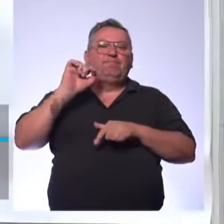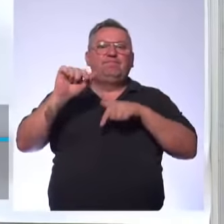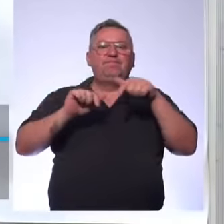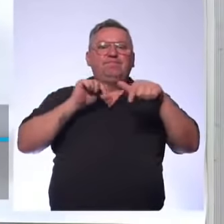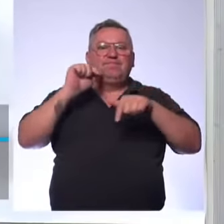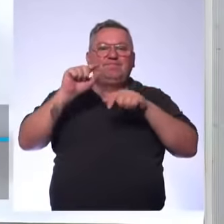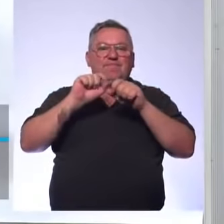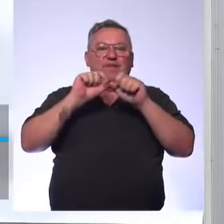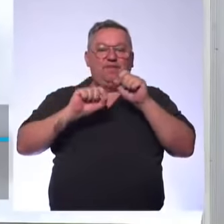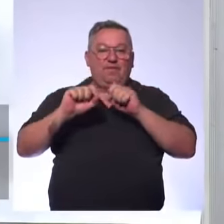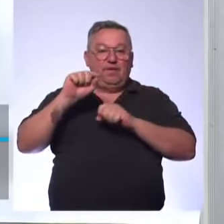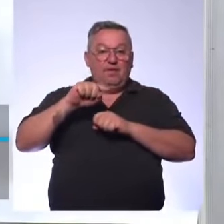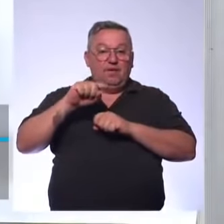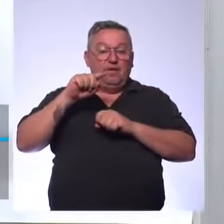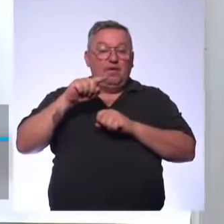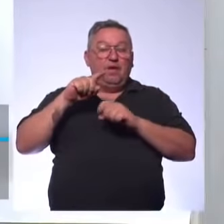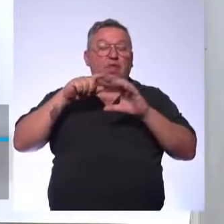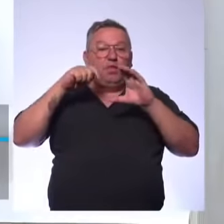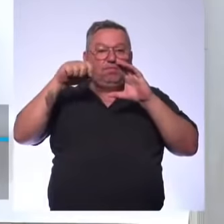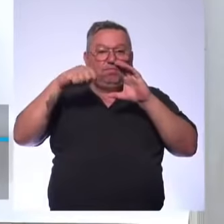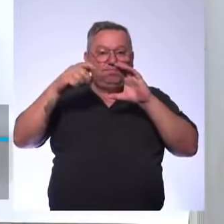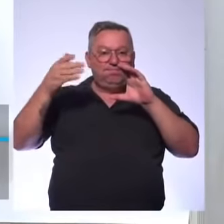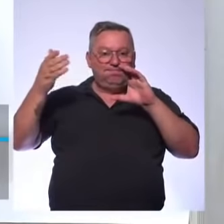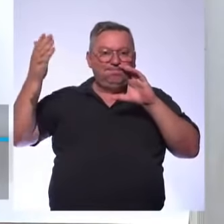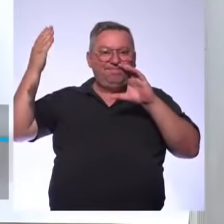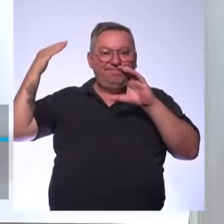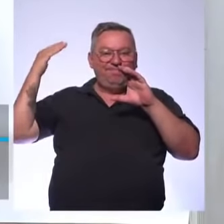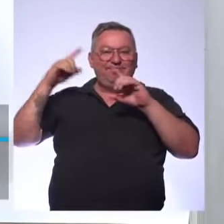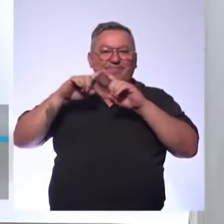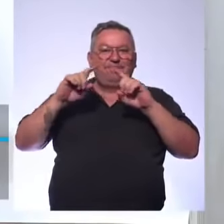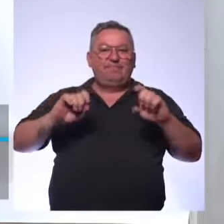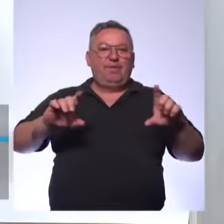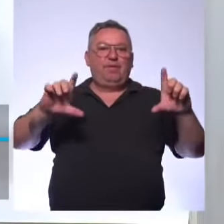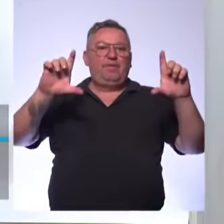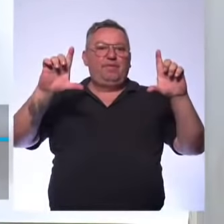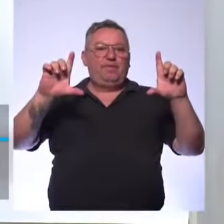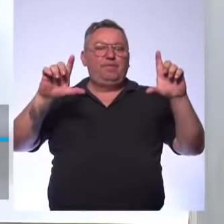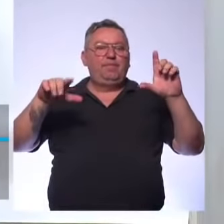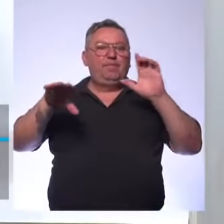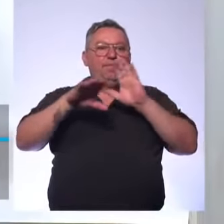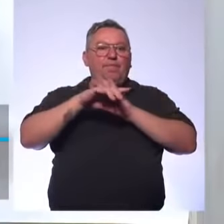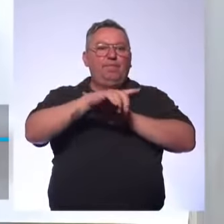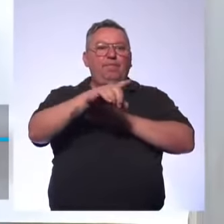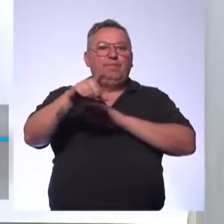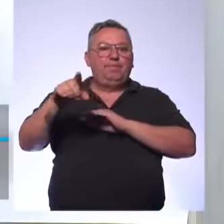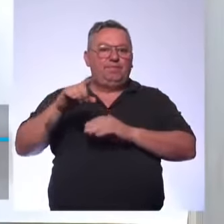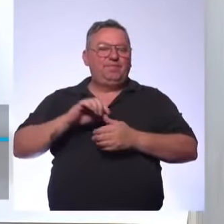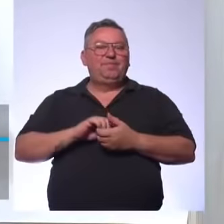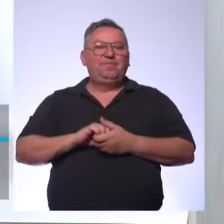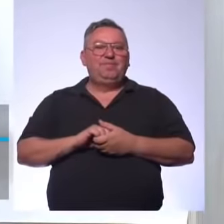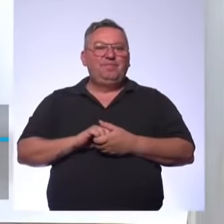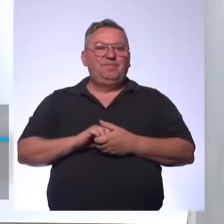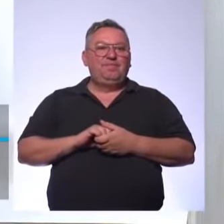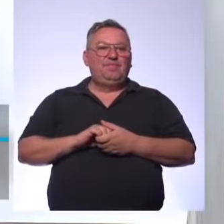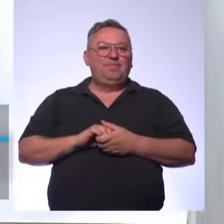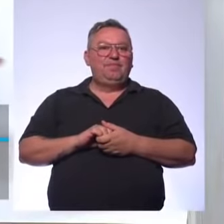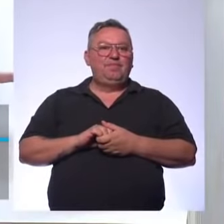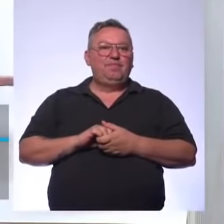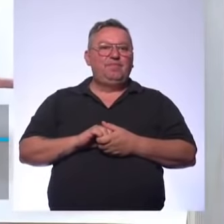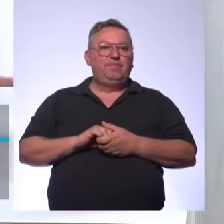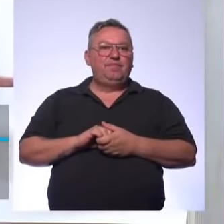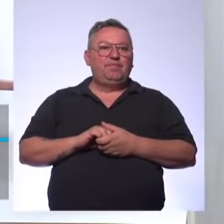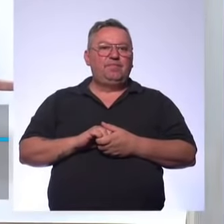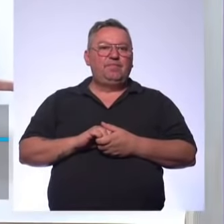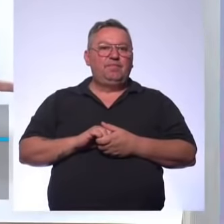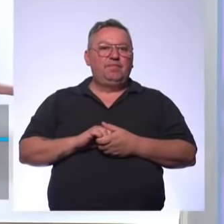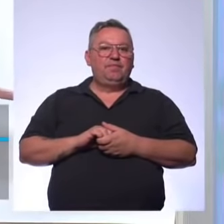trabalho que é feito aqui atrás dos bastidores para a imagem e as aulas chegarem até vocês. Fazem cinco, acho que faz,